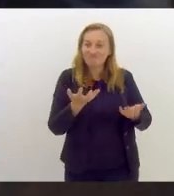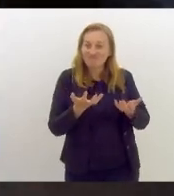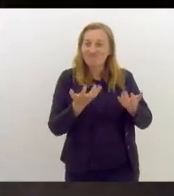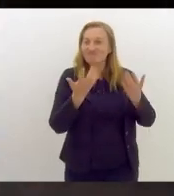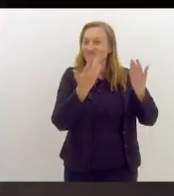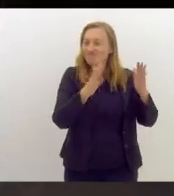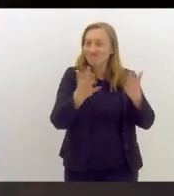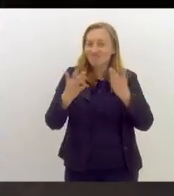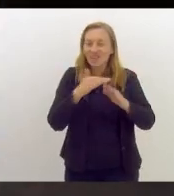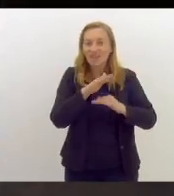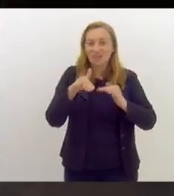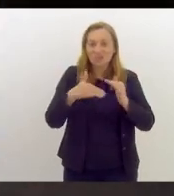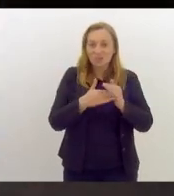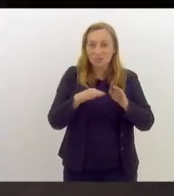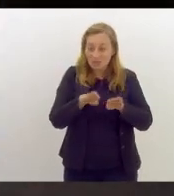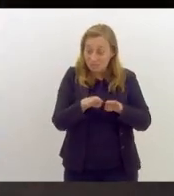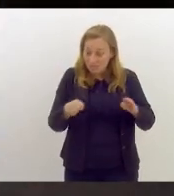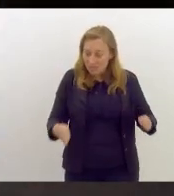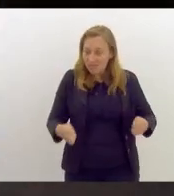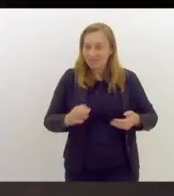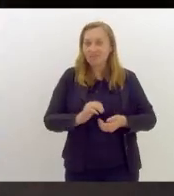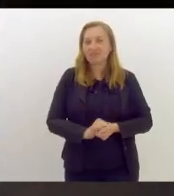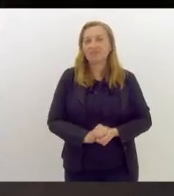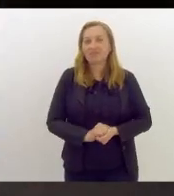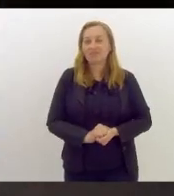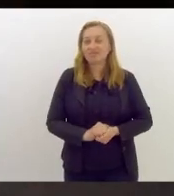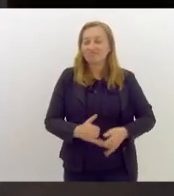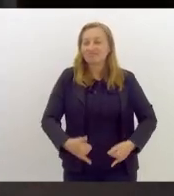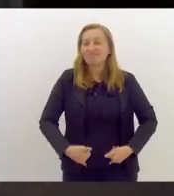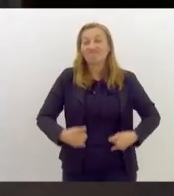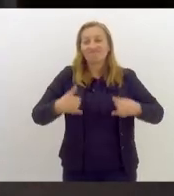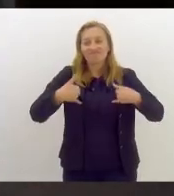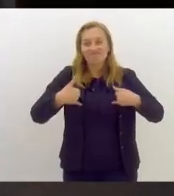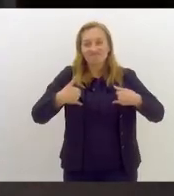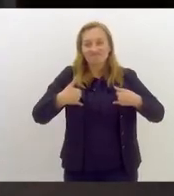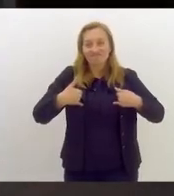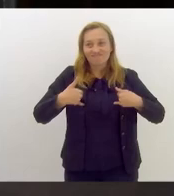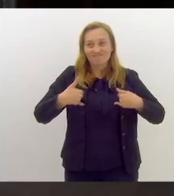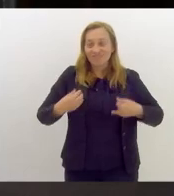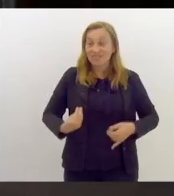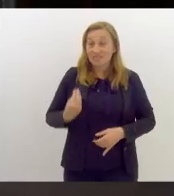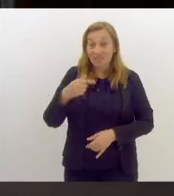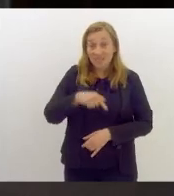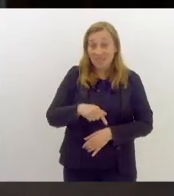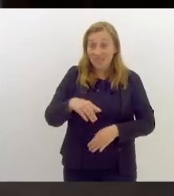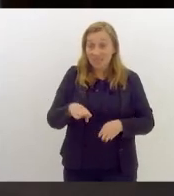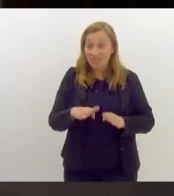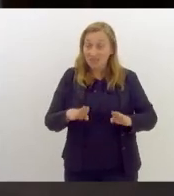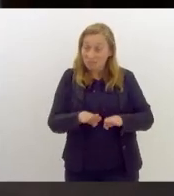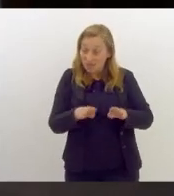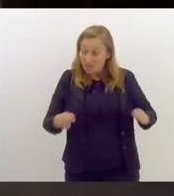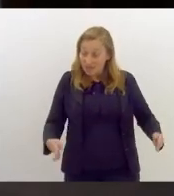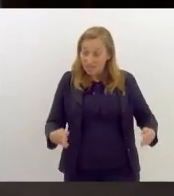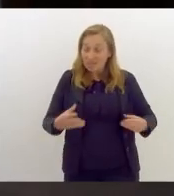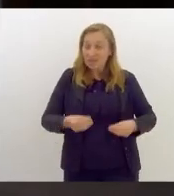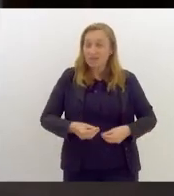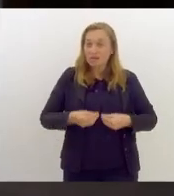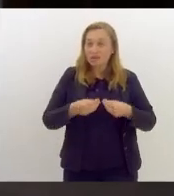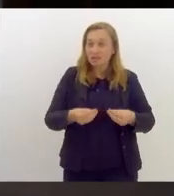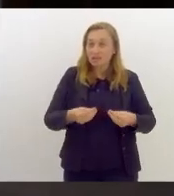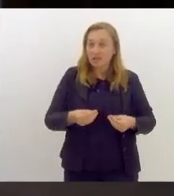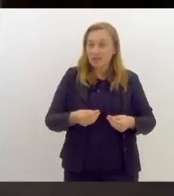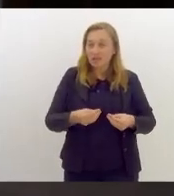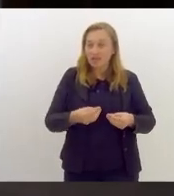a toda minha e uma honra né está aqui nessa mesa aqui para dar maior